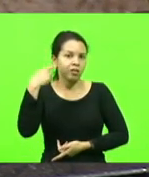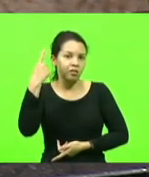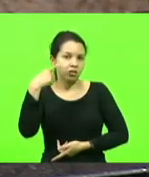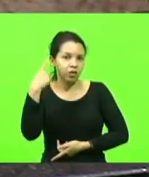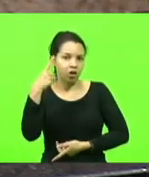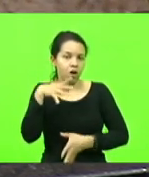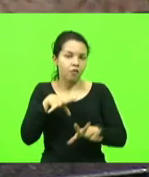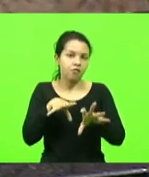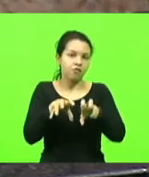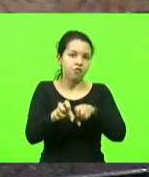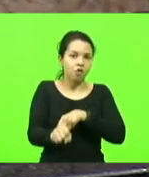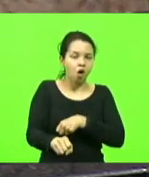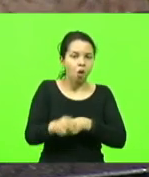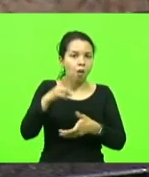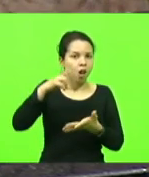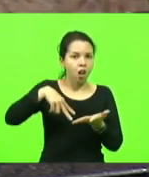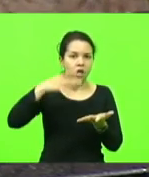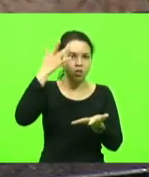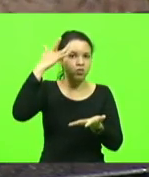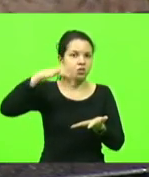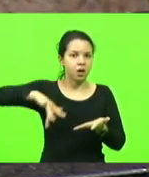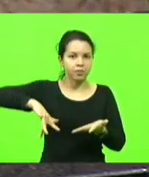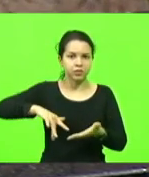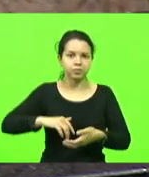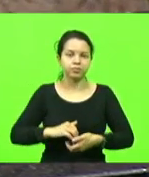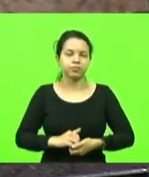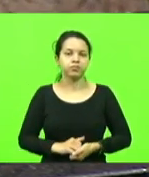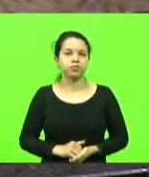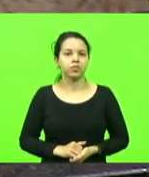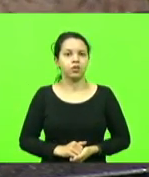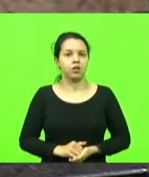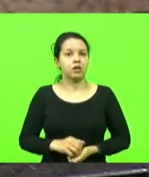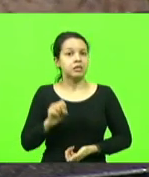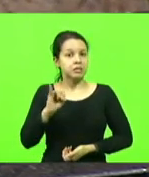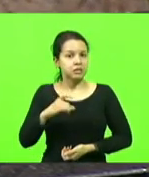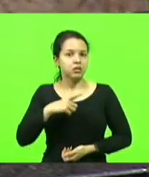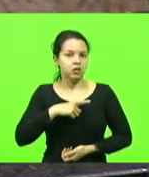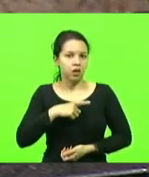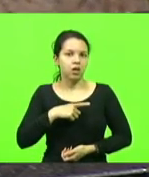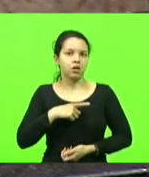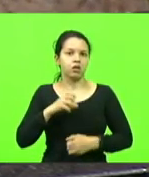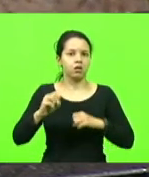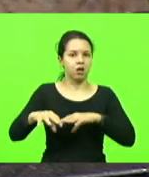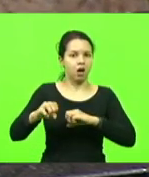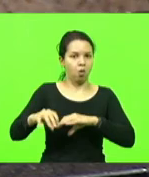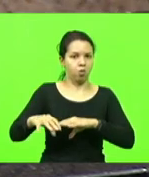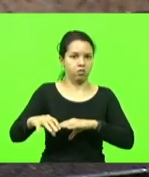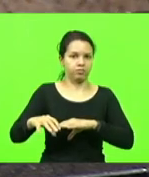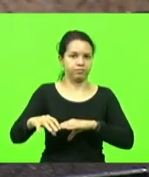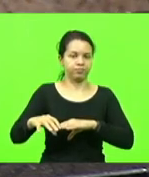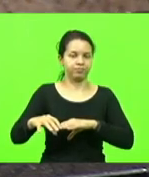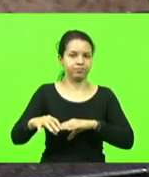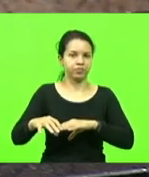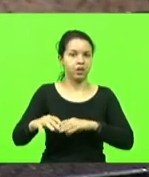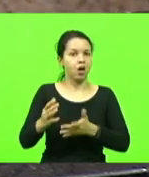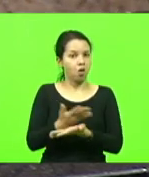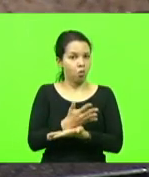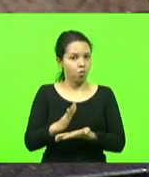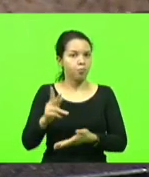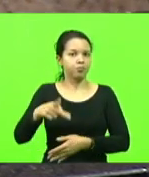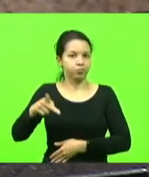formam analfabetos. Quando tem aula? Quando tem aula? Alguns professores possuem